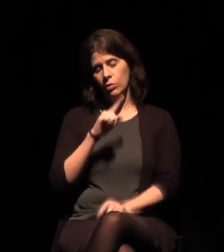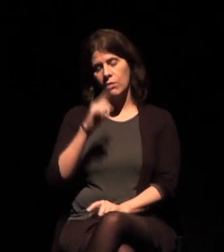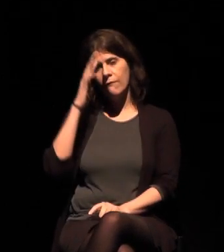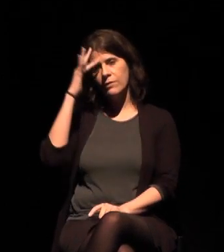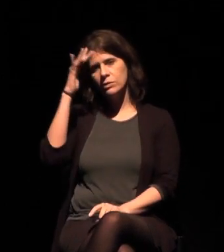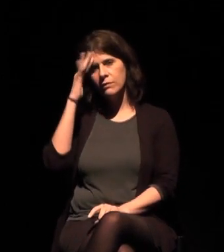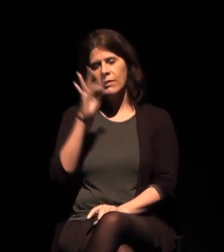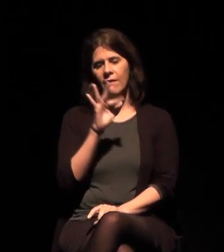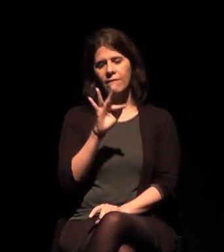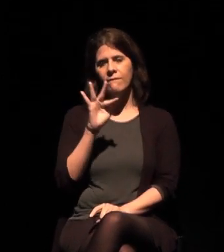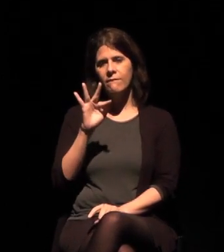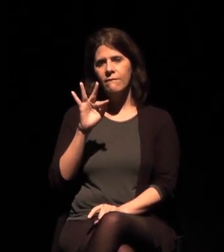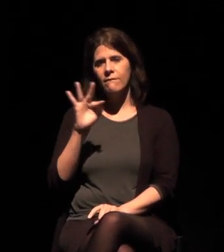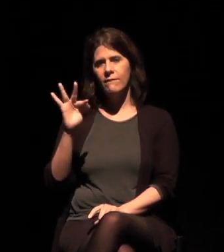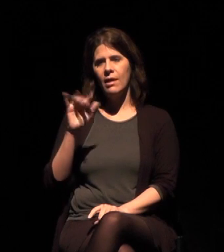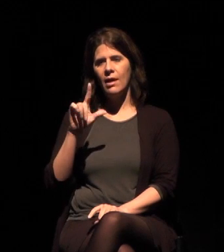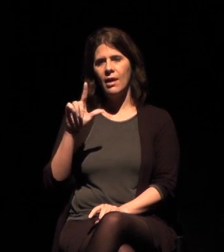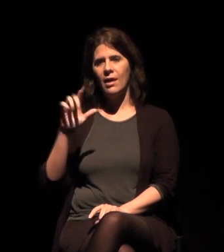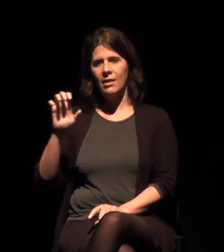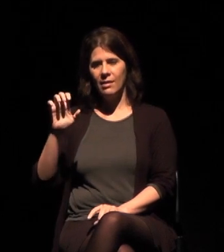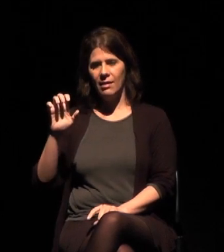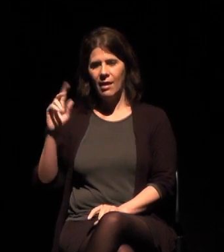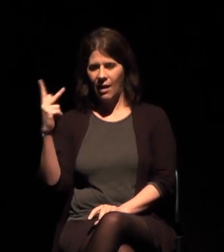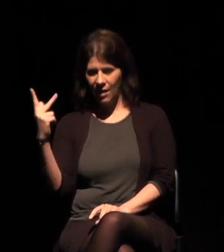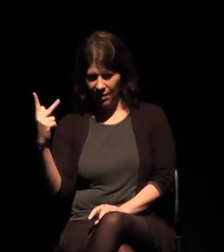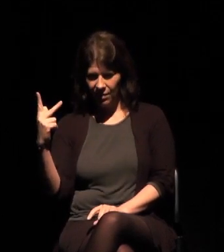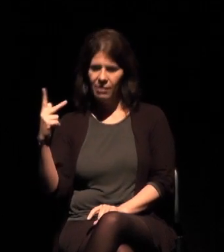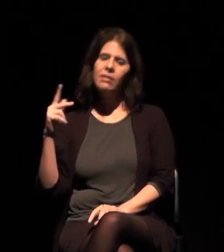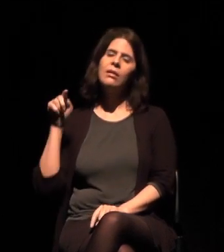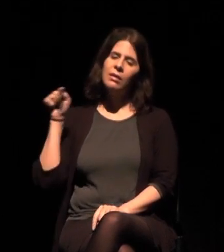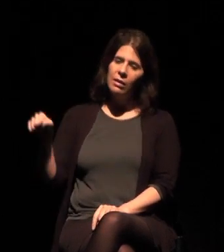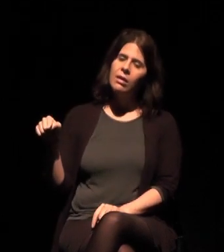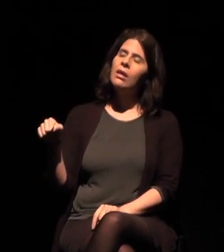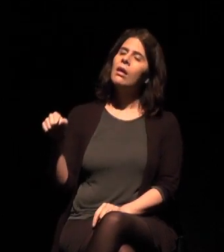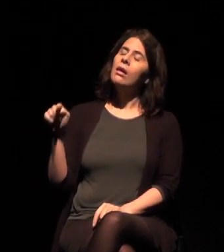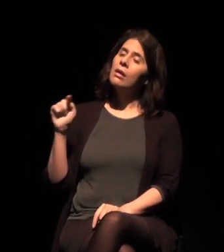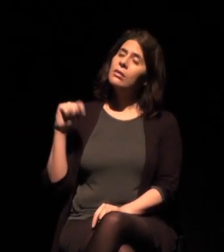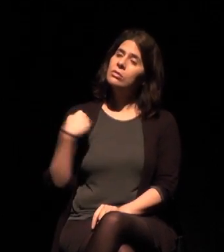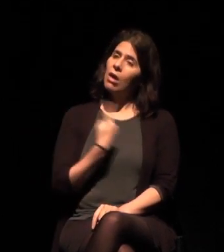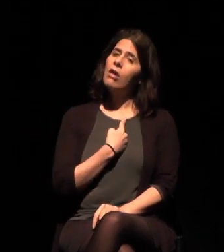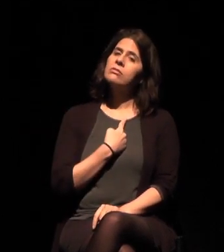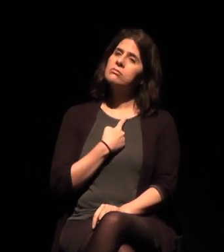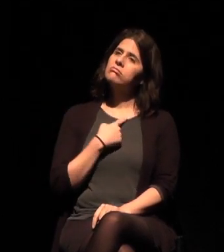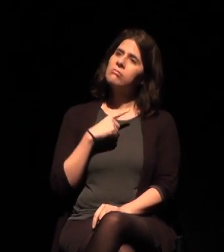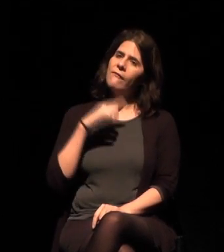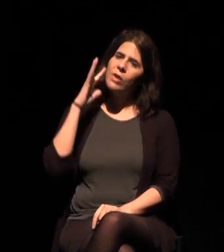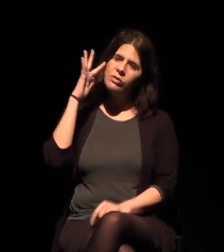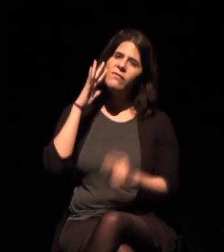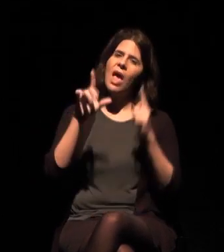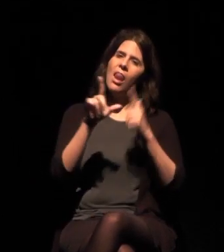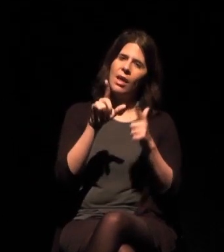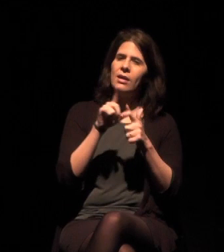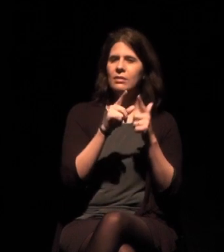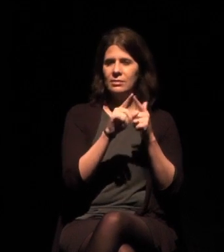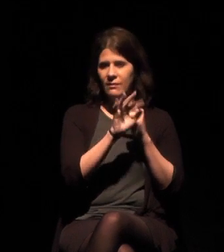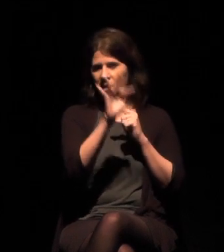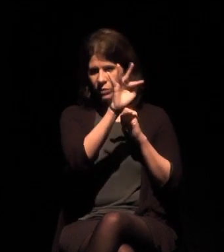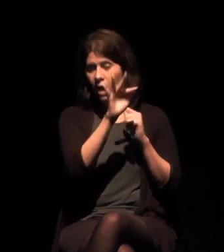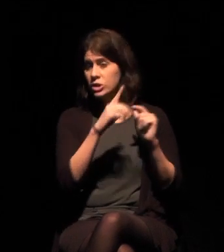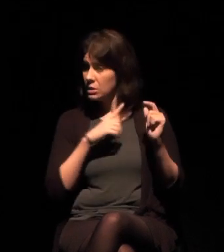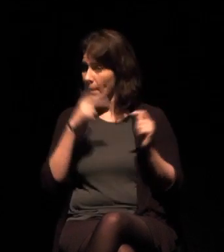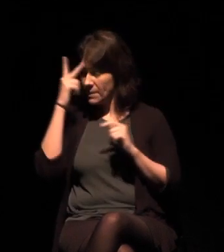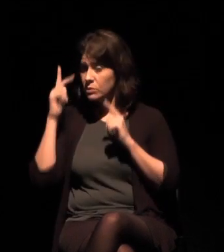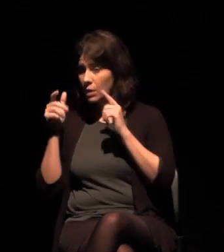e ciências humanas gente tem recebido alguns é projetos realmente com é que eu não conheço nós temos projetos